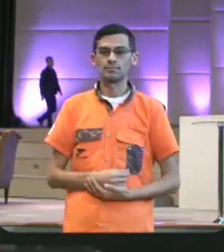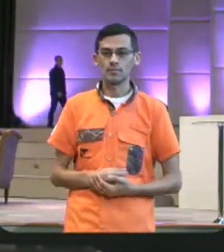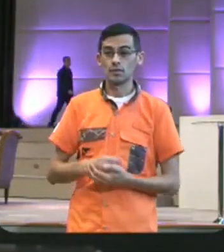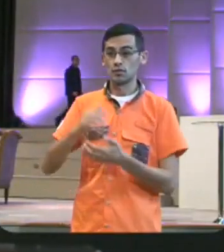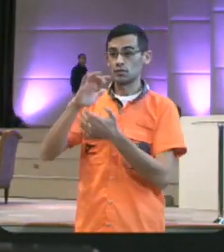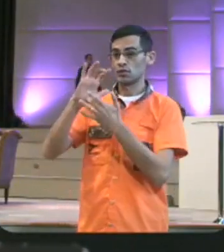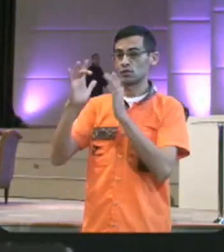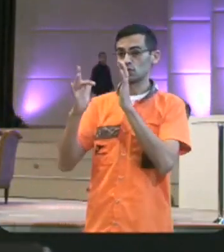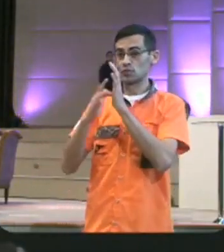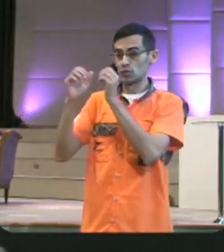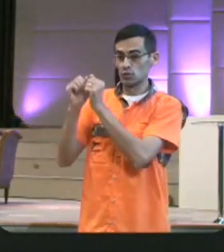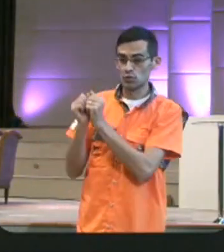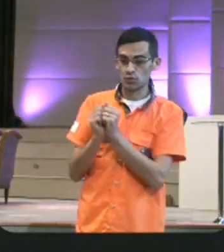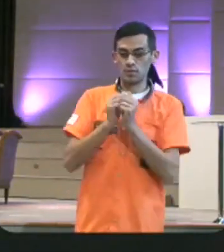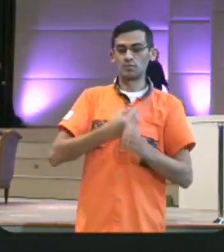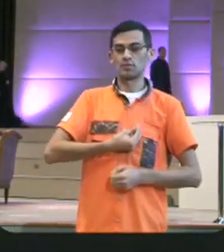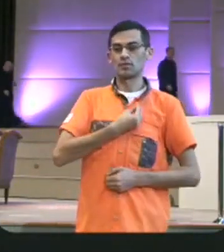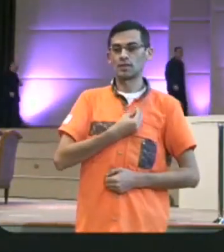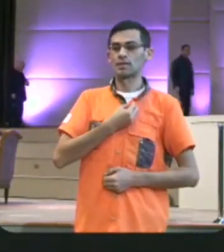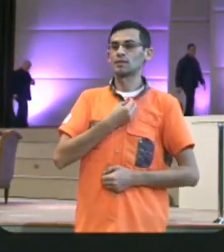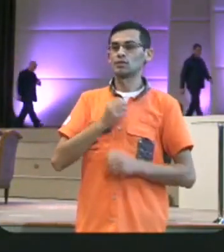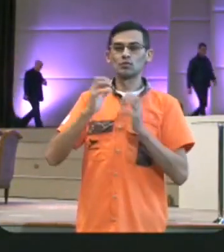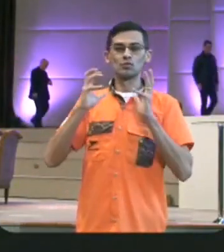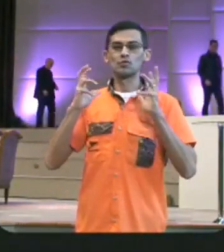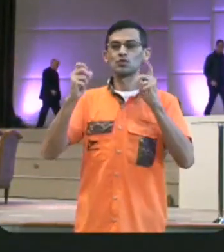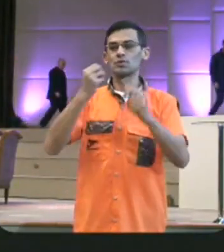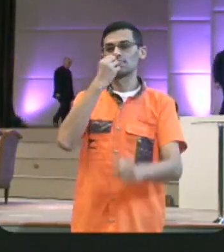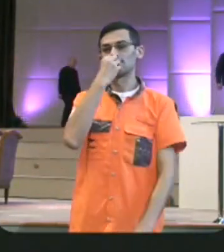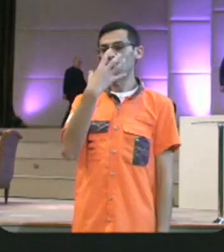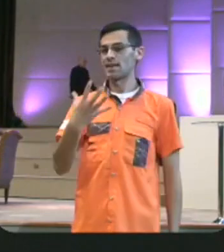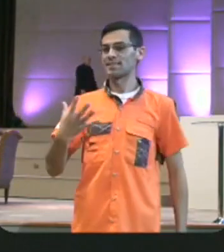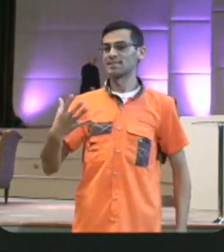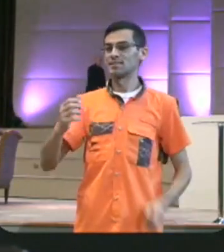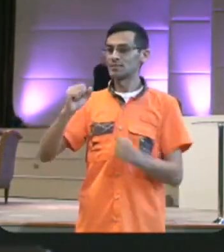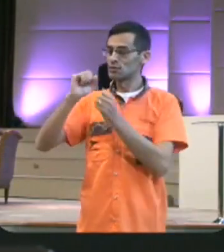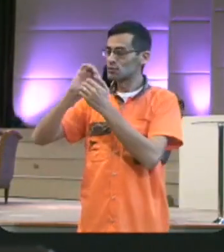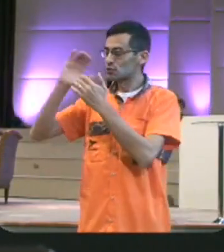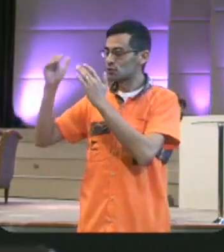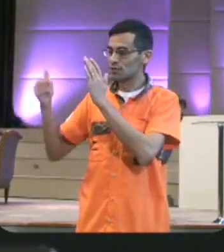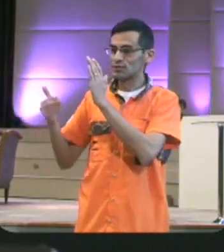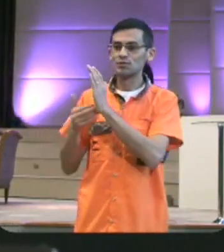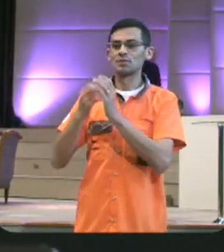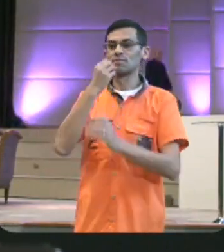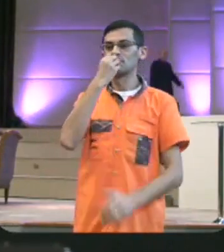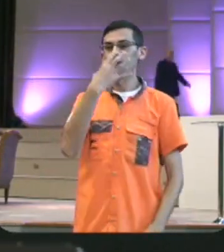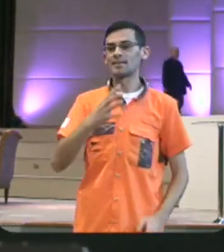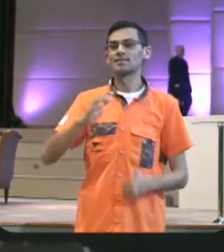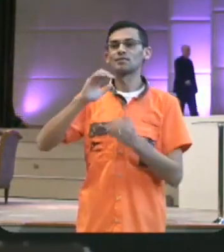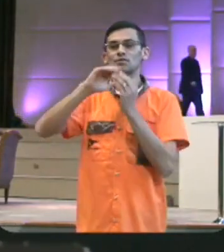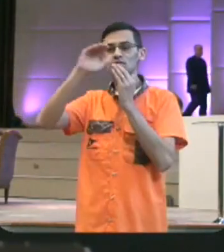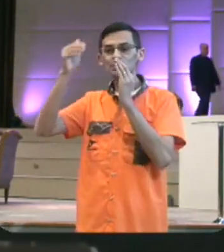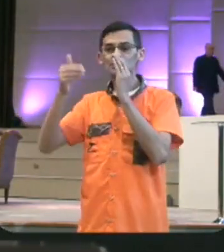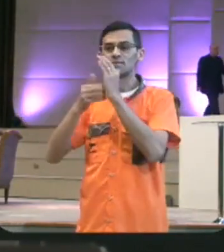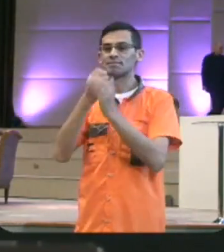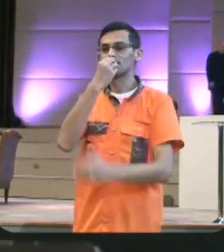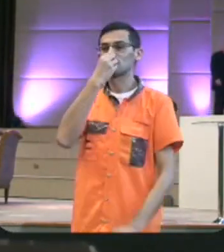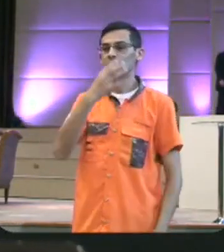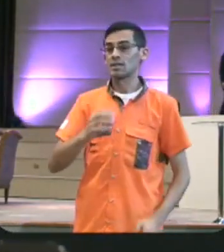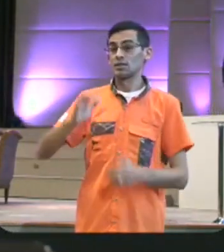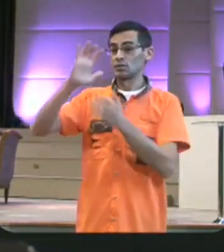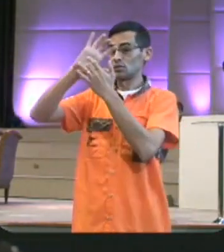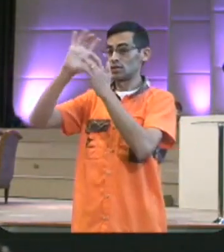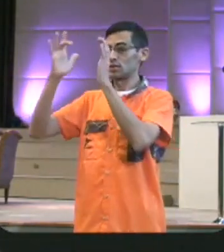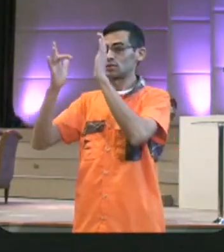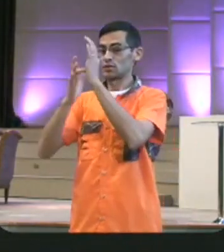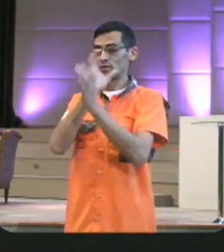Com Cristo no barco tudo vai muito bem. Vai muito bem, vai